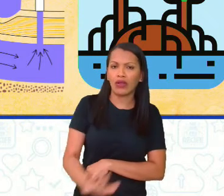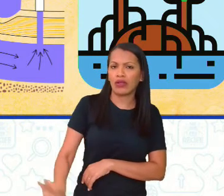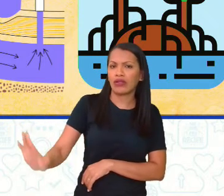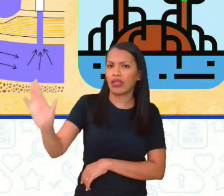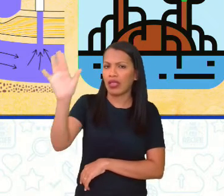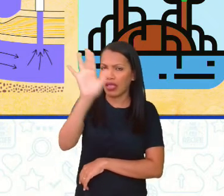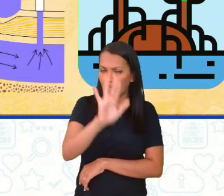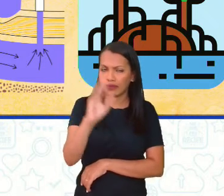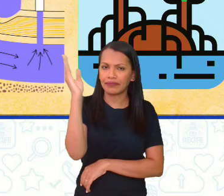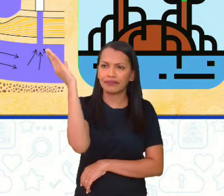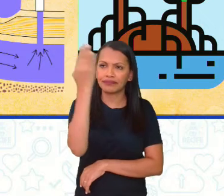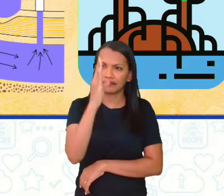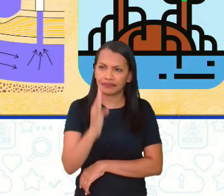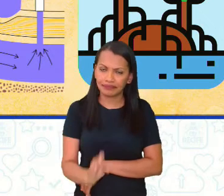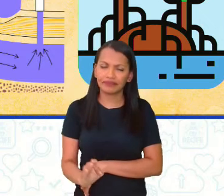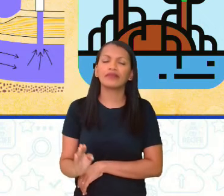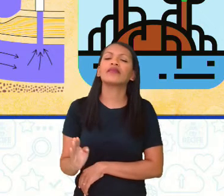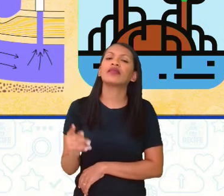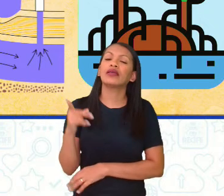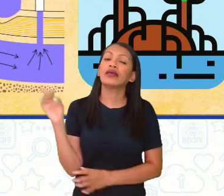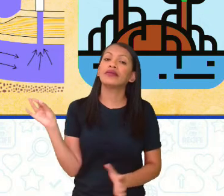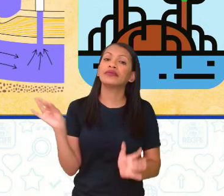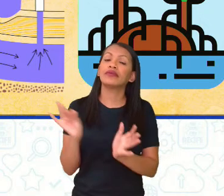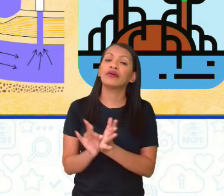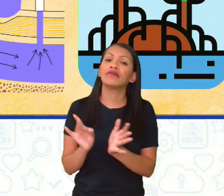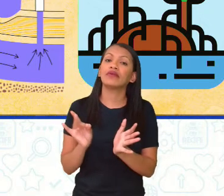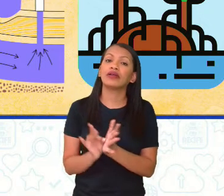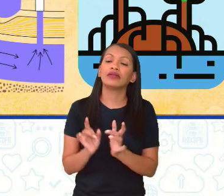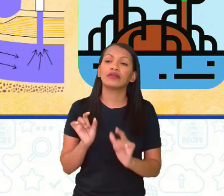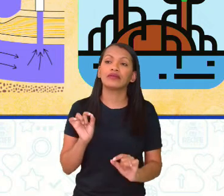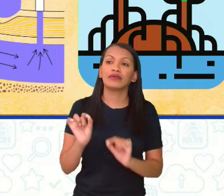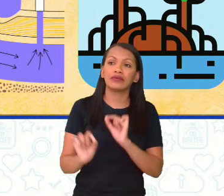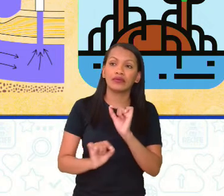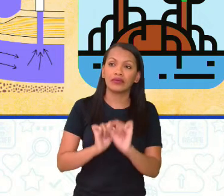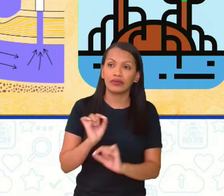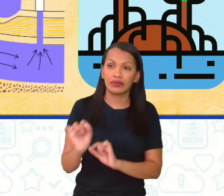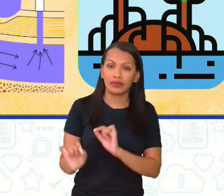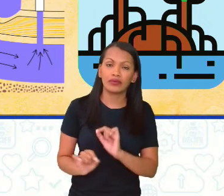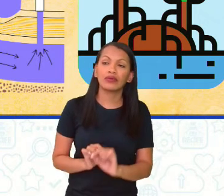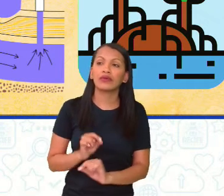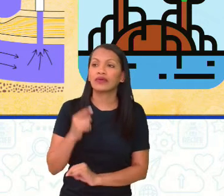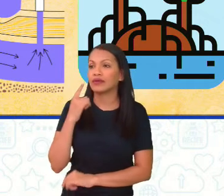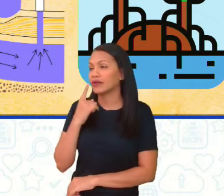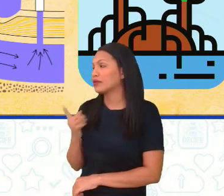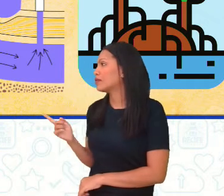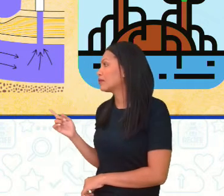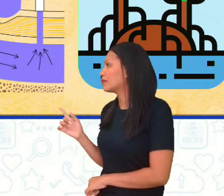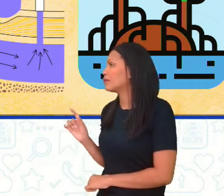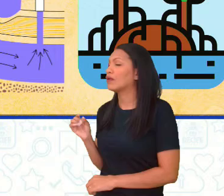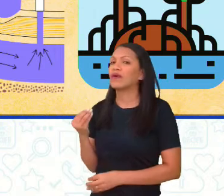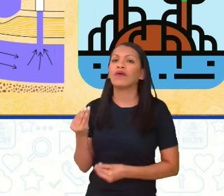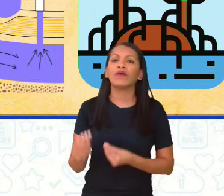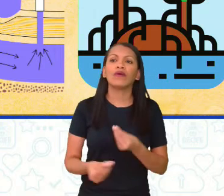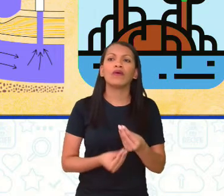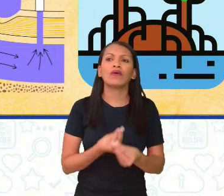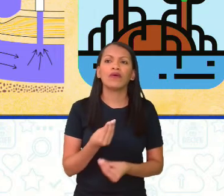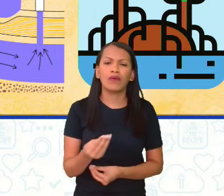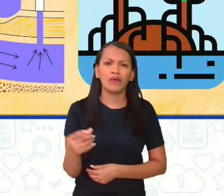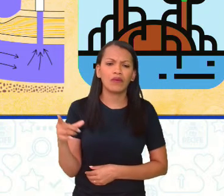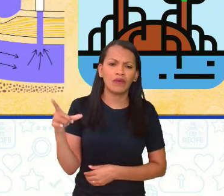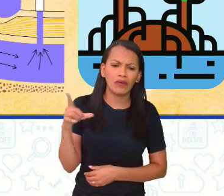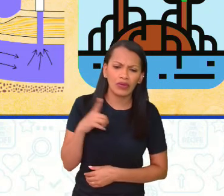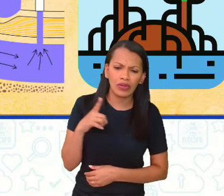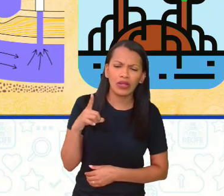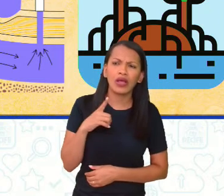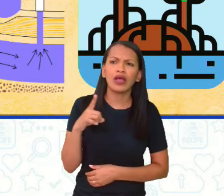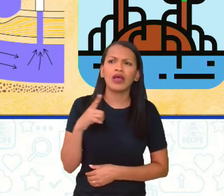né? Coloquei aqui um desenho, na verdade, dos lençóis freáticos, né? Da forma de captação. A gente tem